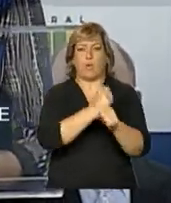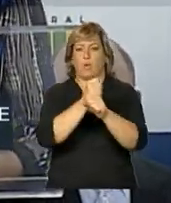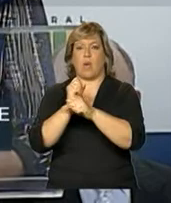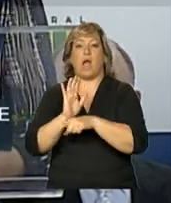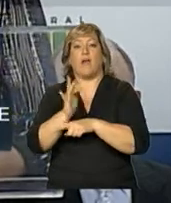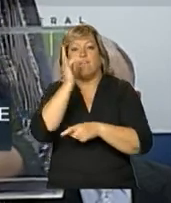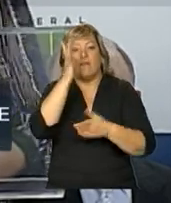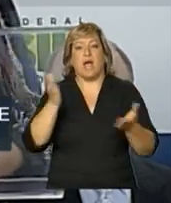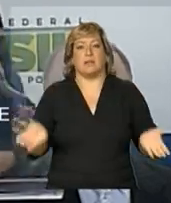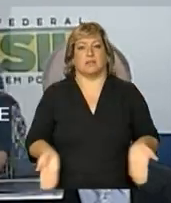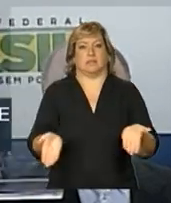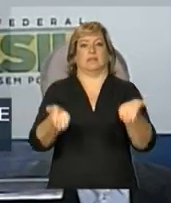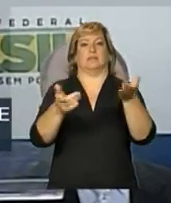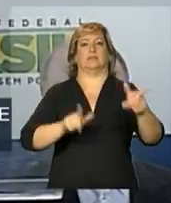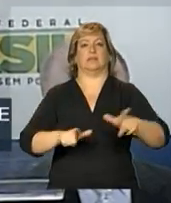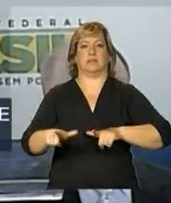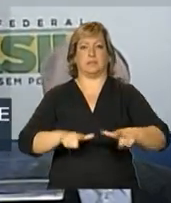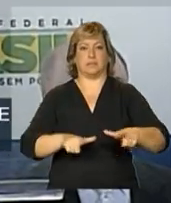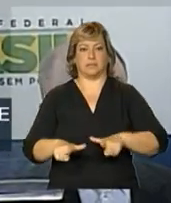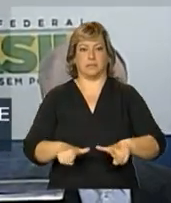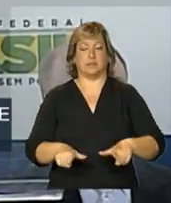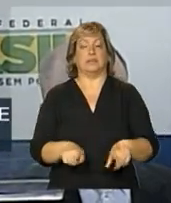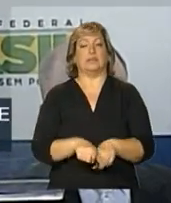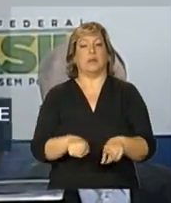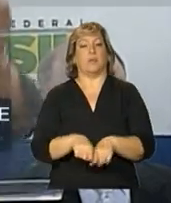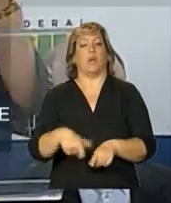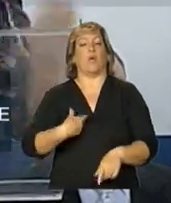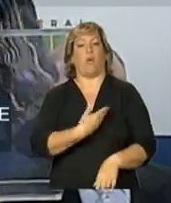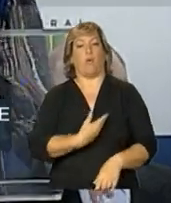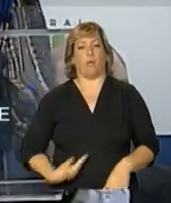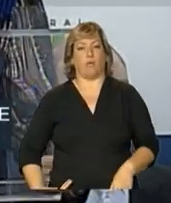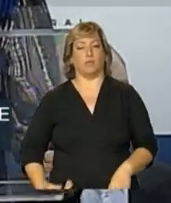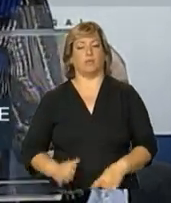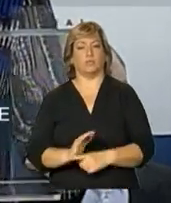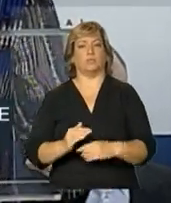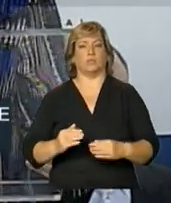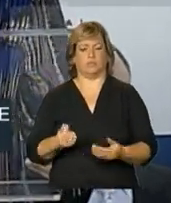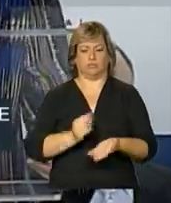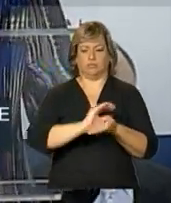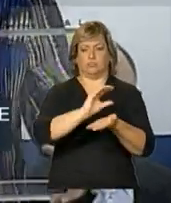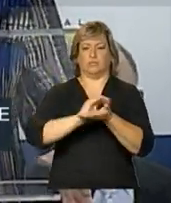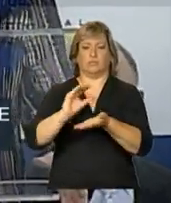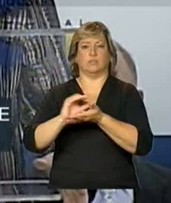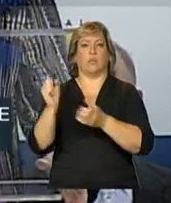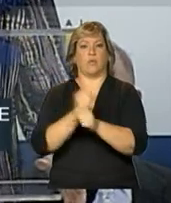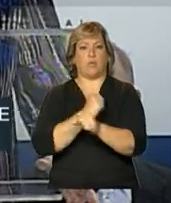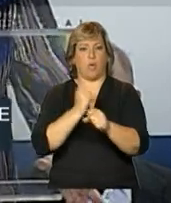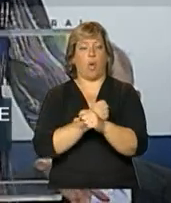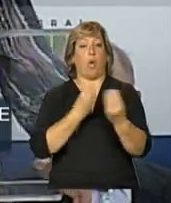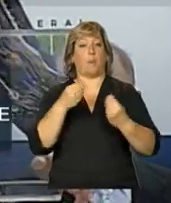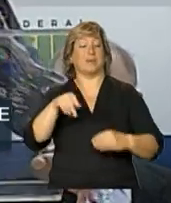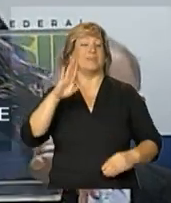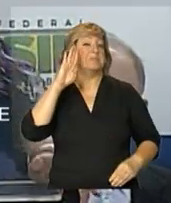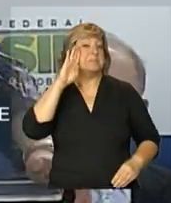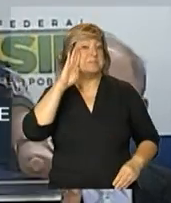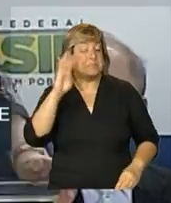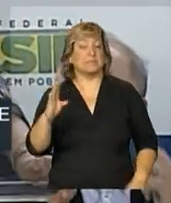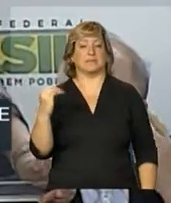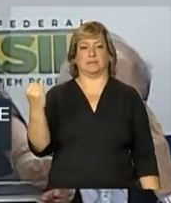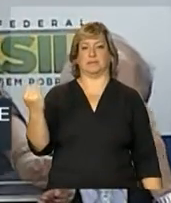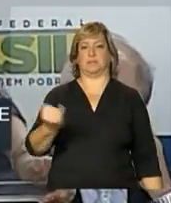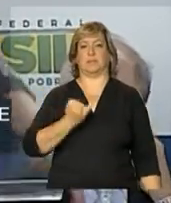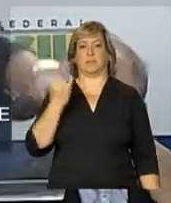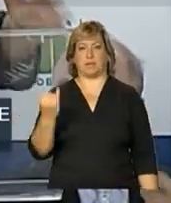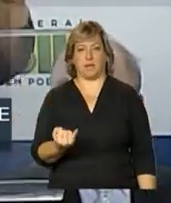ao grande esforço do governo no sentido de investir em infraestrutura como sendo um dos elementos